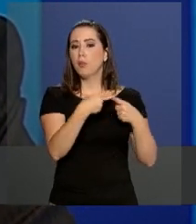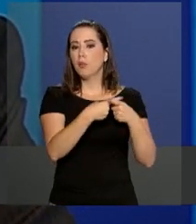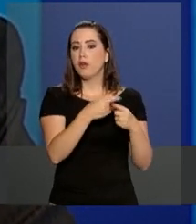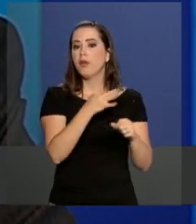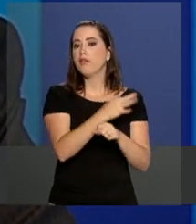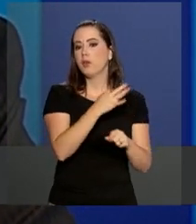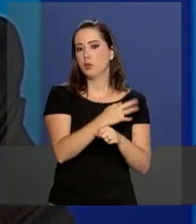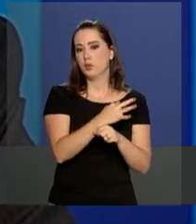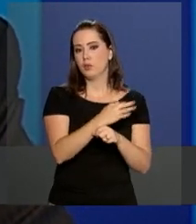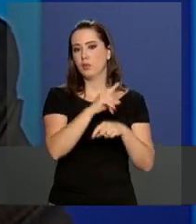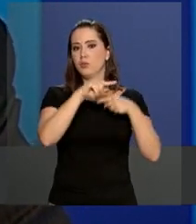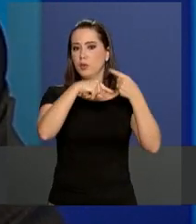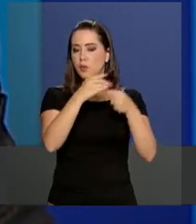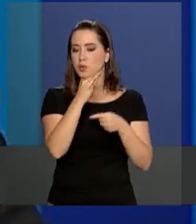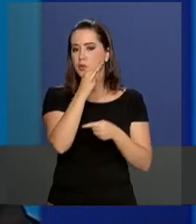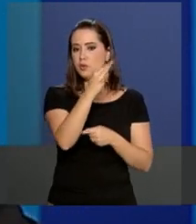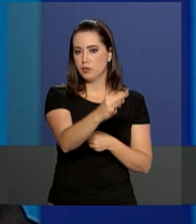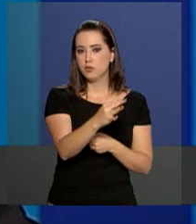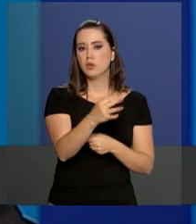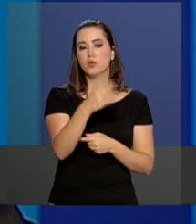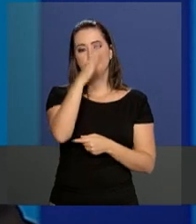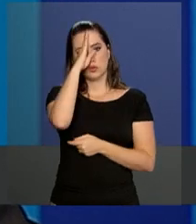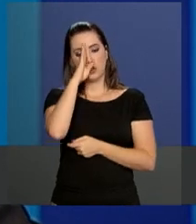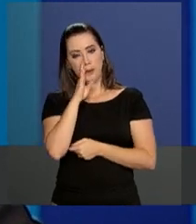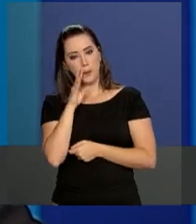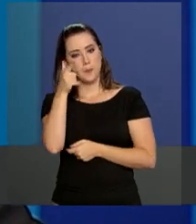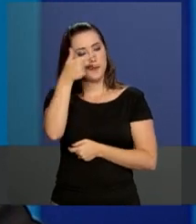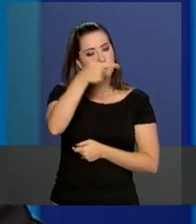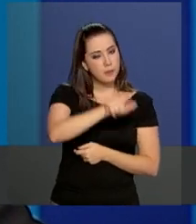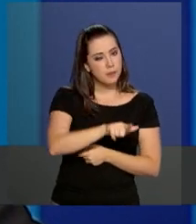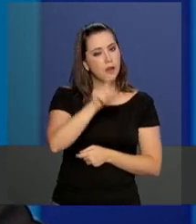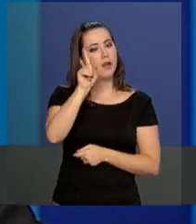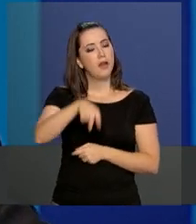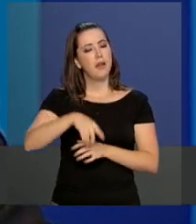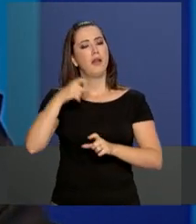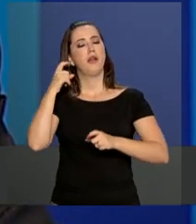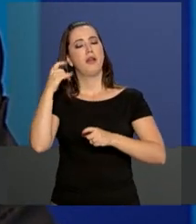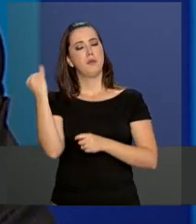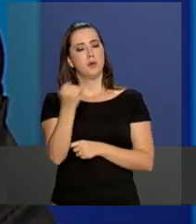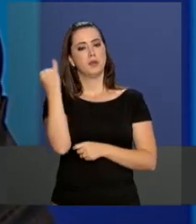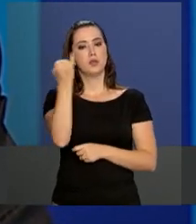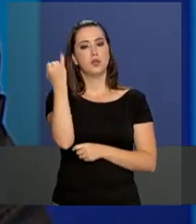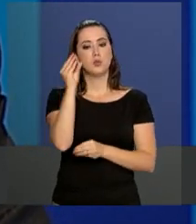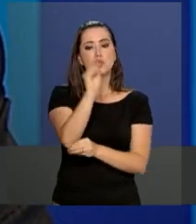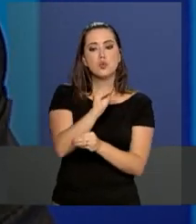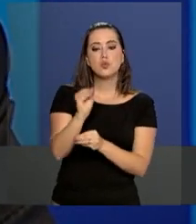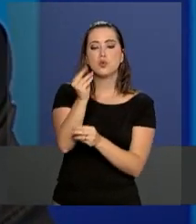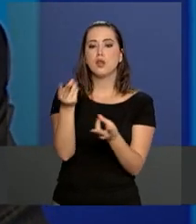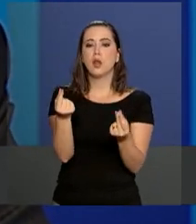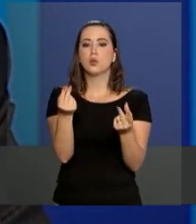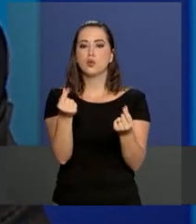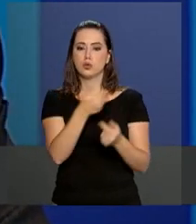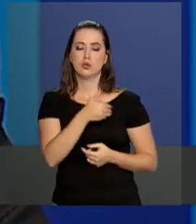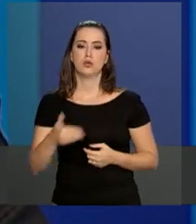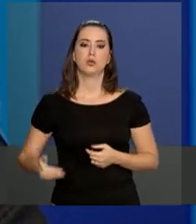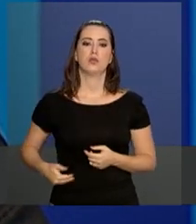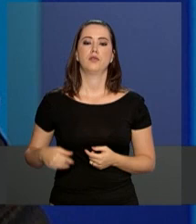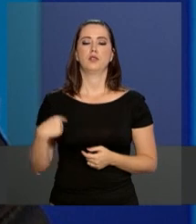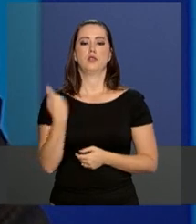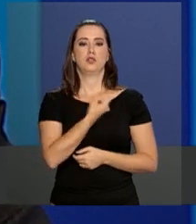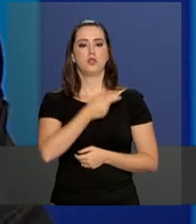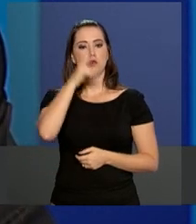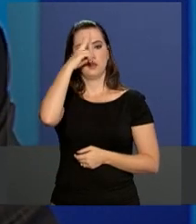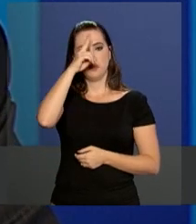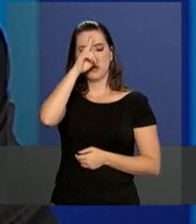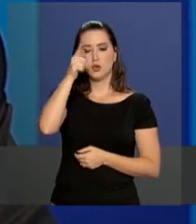enem também isso é uma é muito importante pra gente ter o cuidado com a coisa pública com recurso público a gente vai lembrar de novo conta que